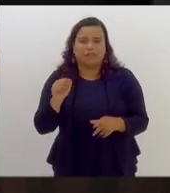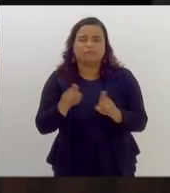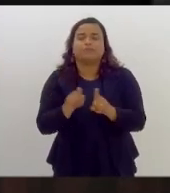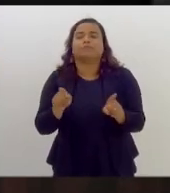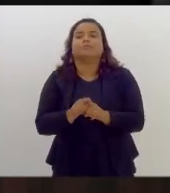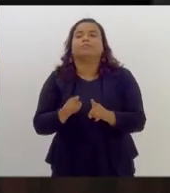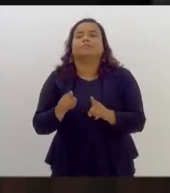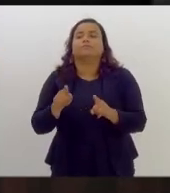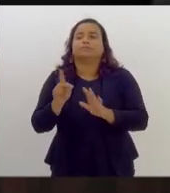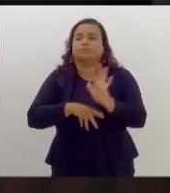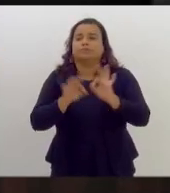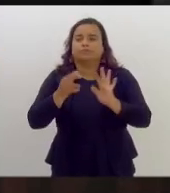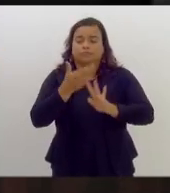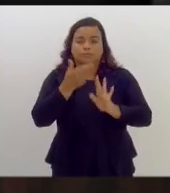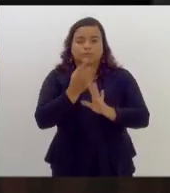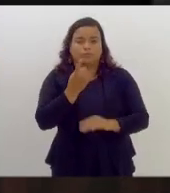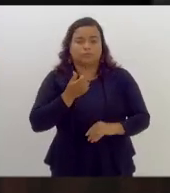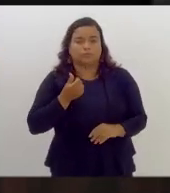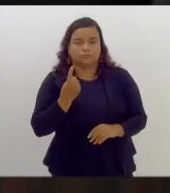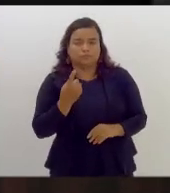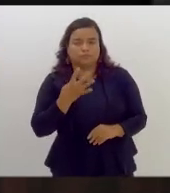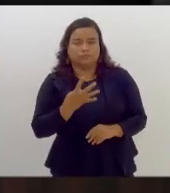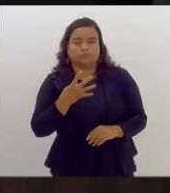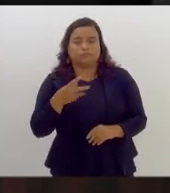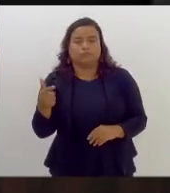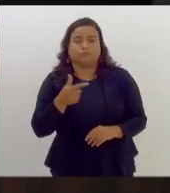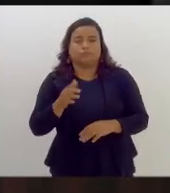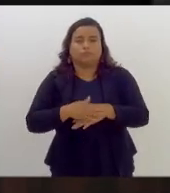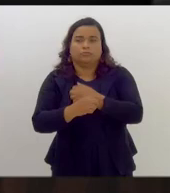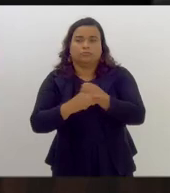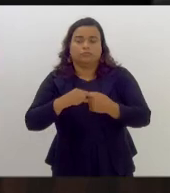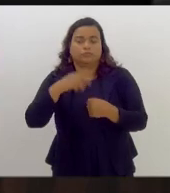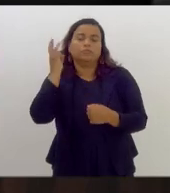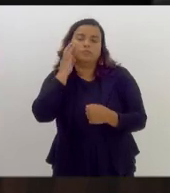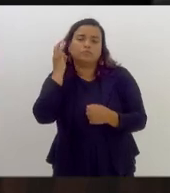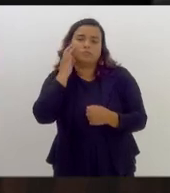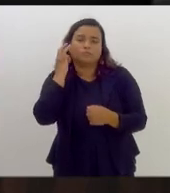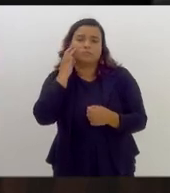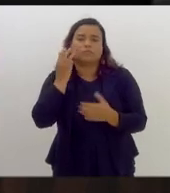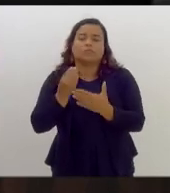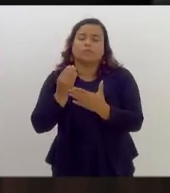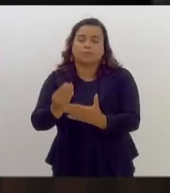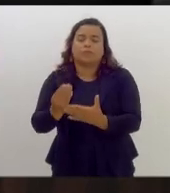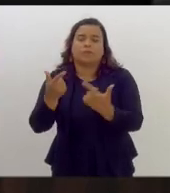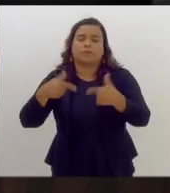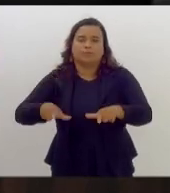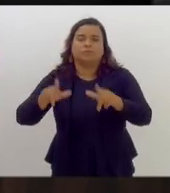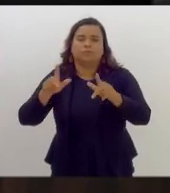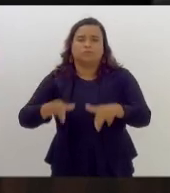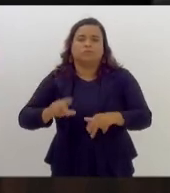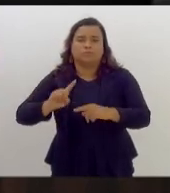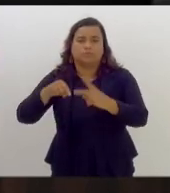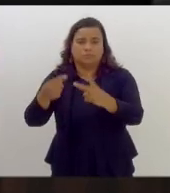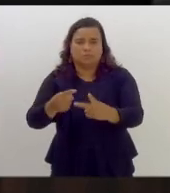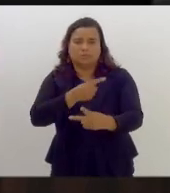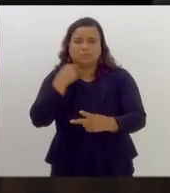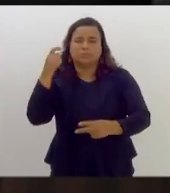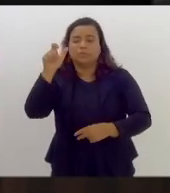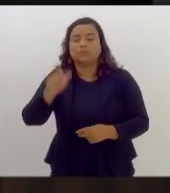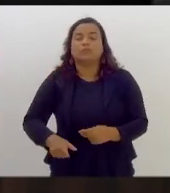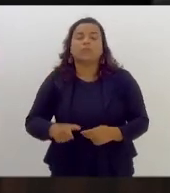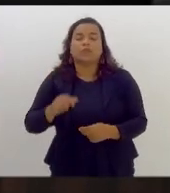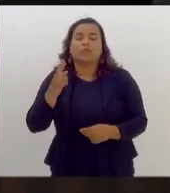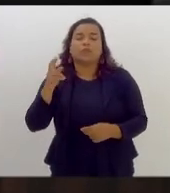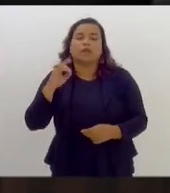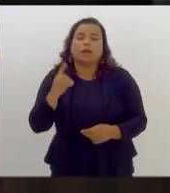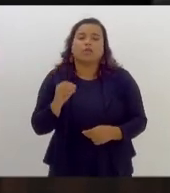resolução 1614 de 22, de autoria do deputado Valdeque Carneiro, concede diploma Paul Singer pós-mortem ao senhor Ricardo Henrique